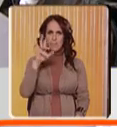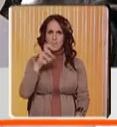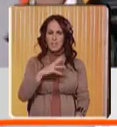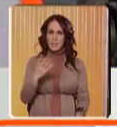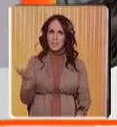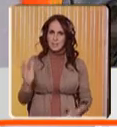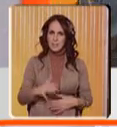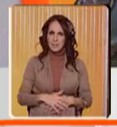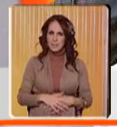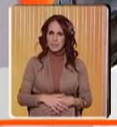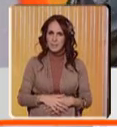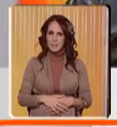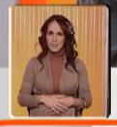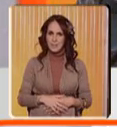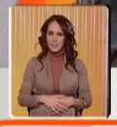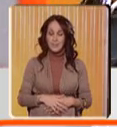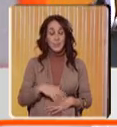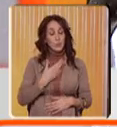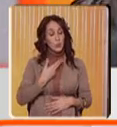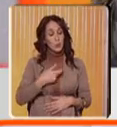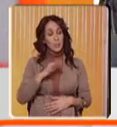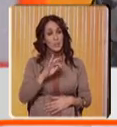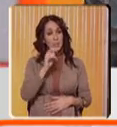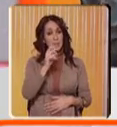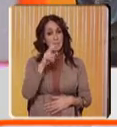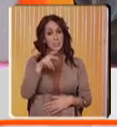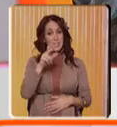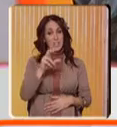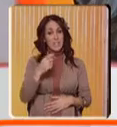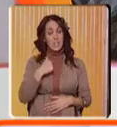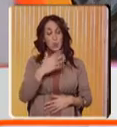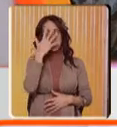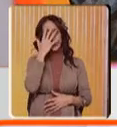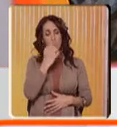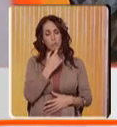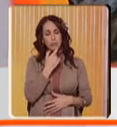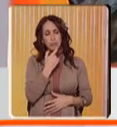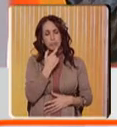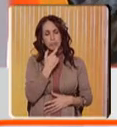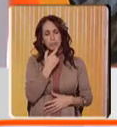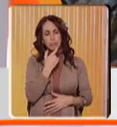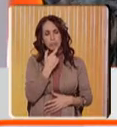Não é? Eu, doutor Fernando Mesquita, eu tenho andado muito ensunado.